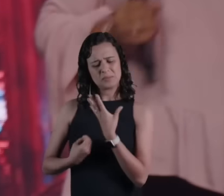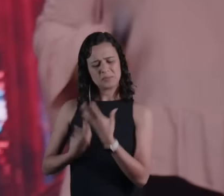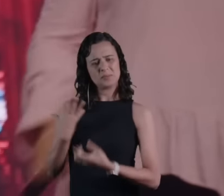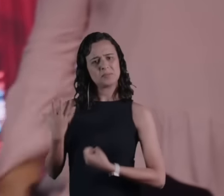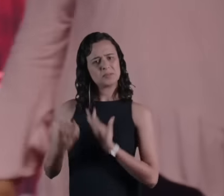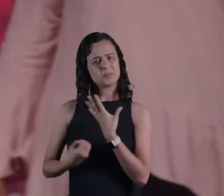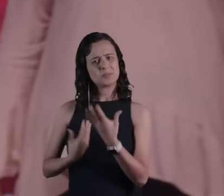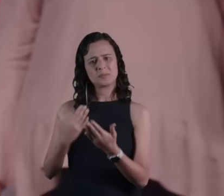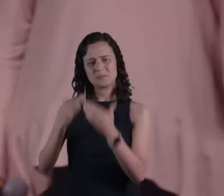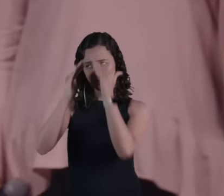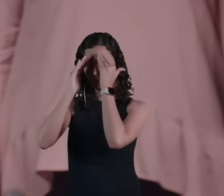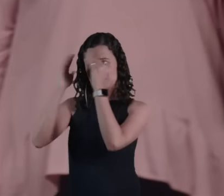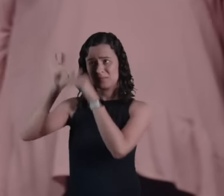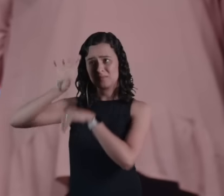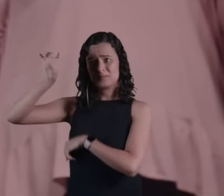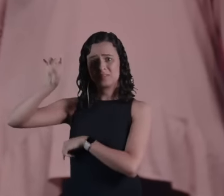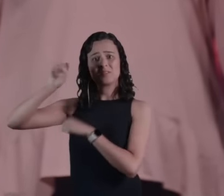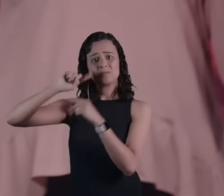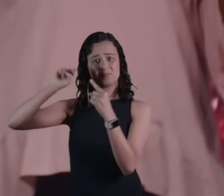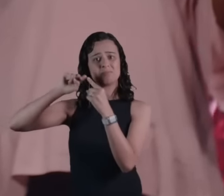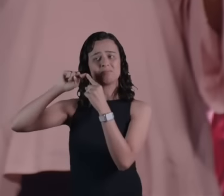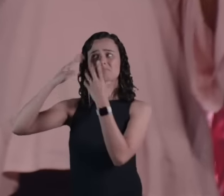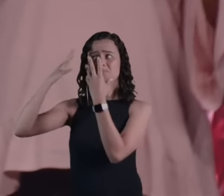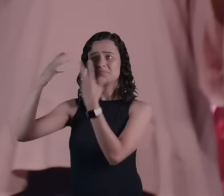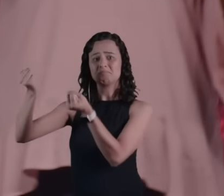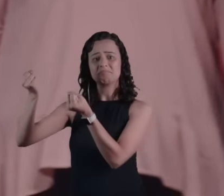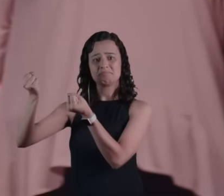para cumprir o Teu propósito, Senhor.